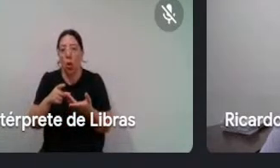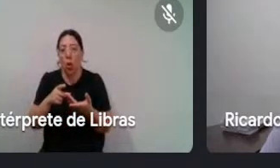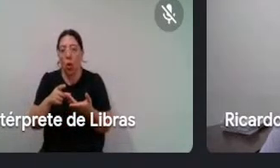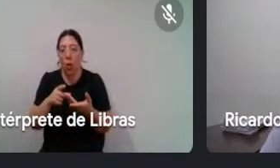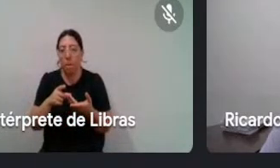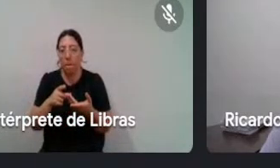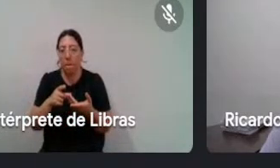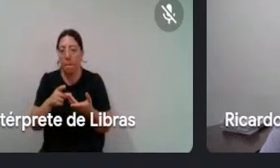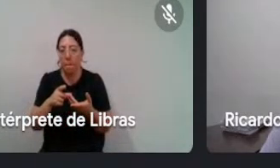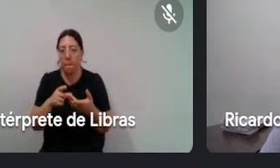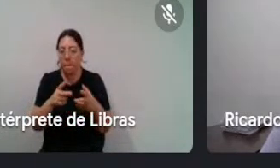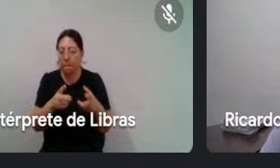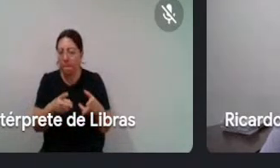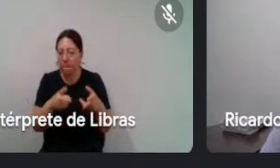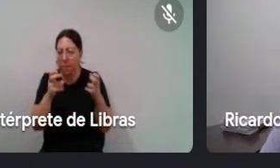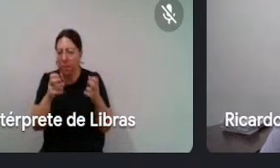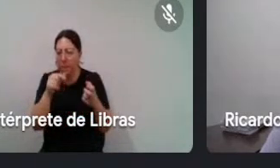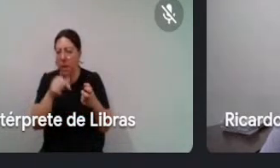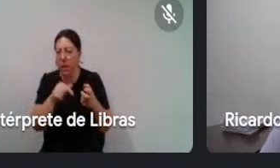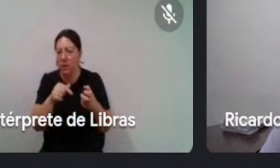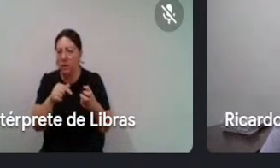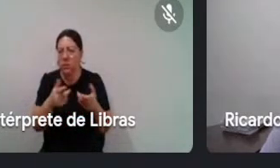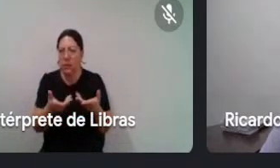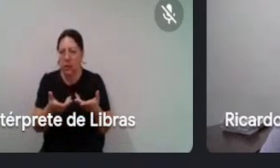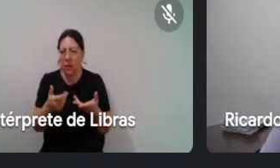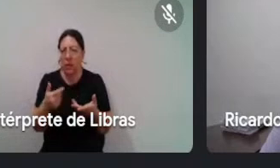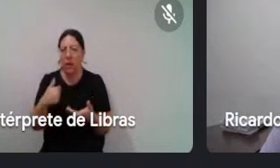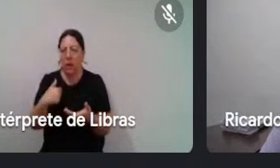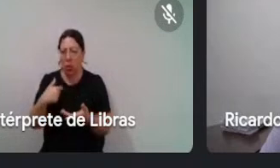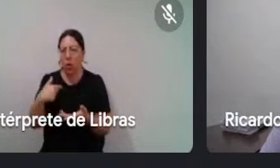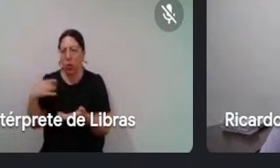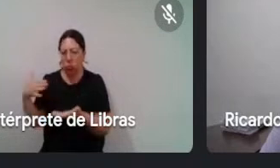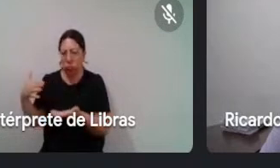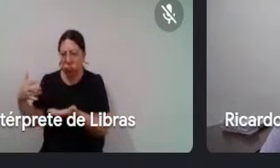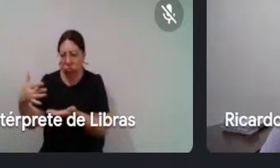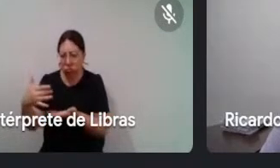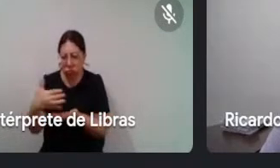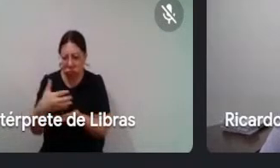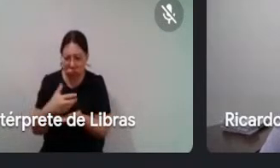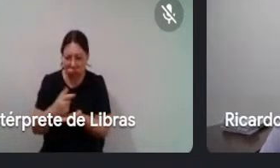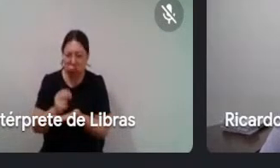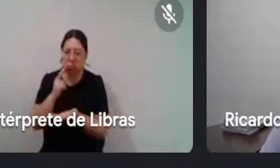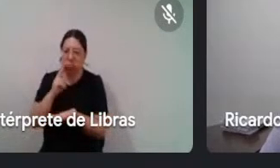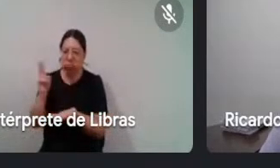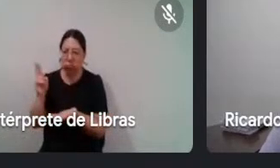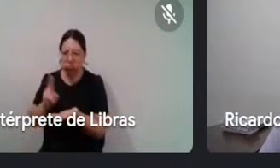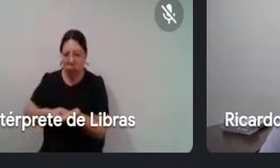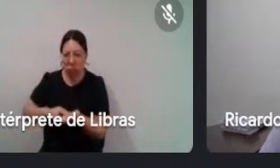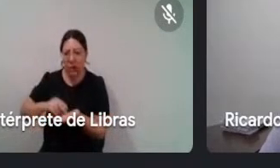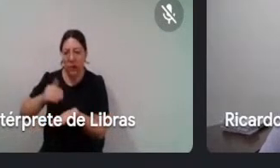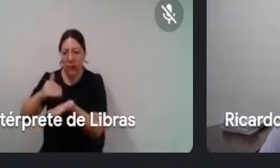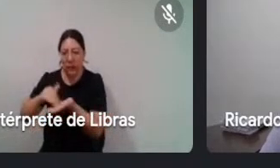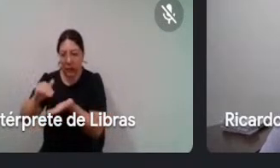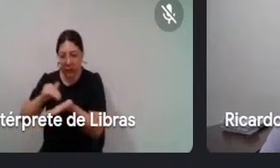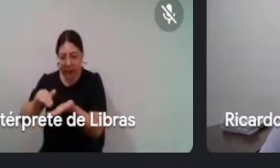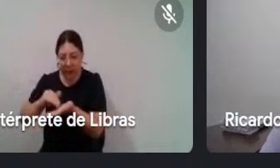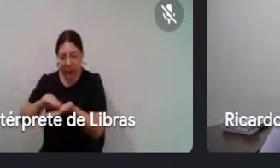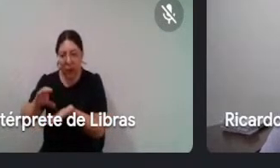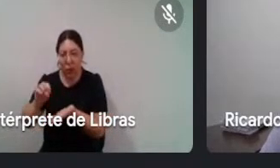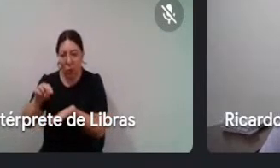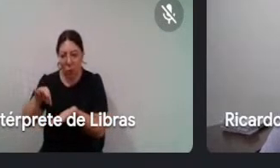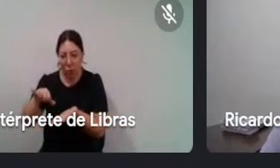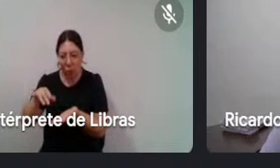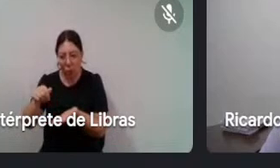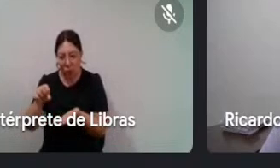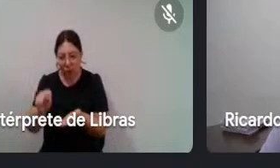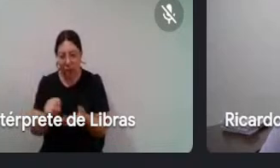erário. Então, nesse sentido, senhor presidente, estou acolhendo os pareceres, tanto da Secretaria de Contas, quanto da Procuradoria